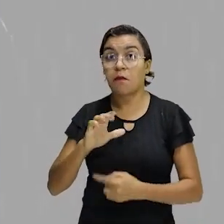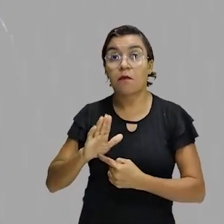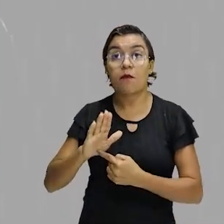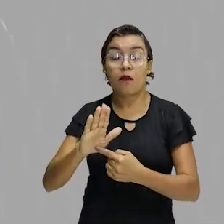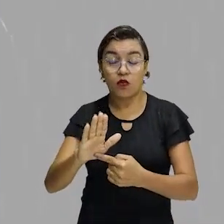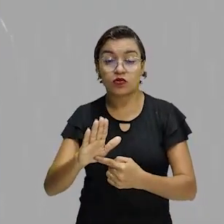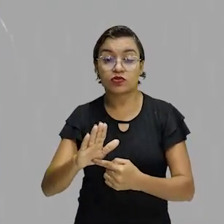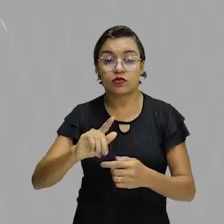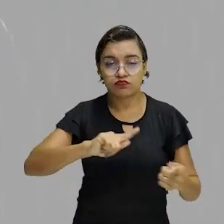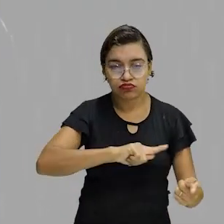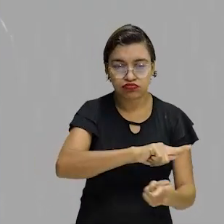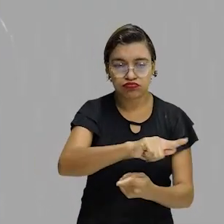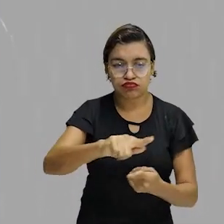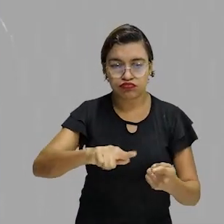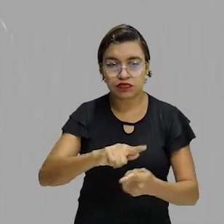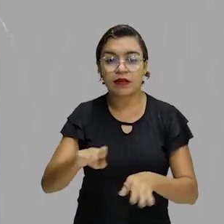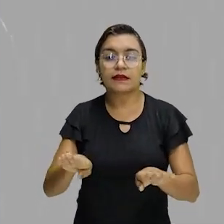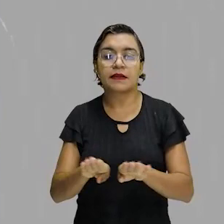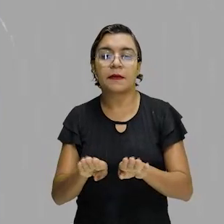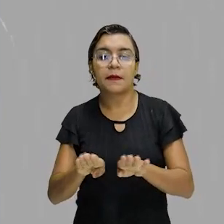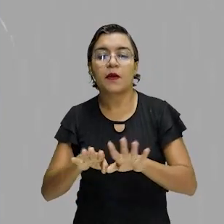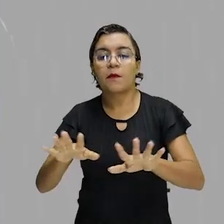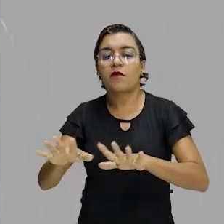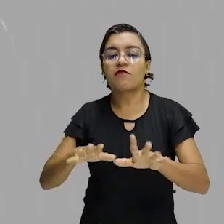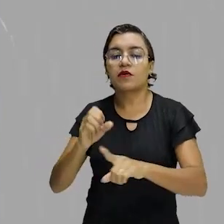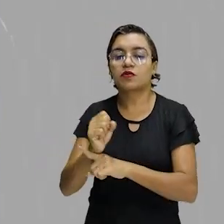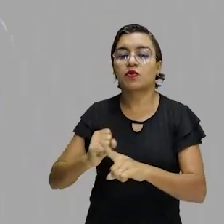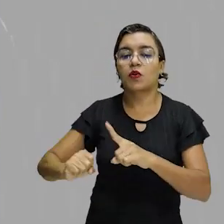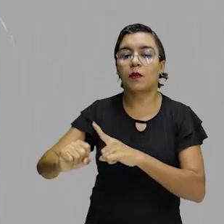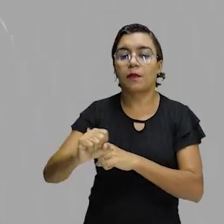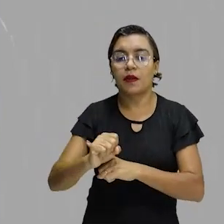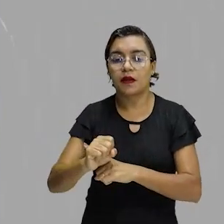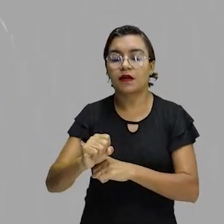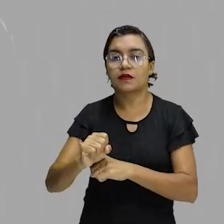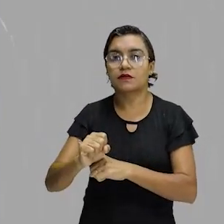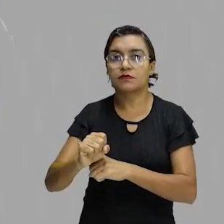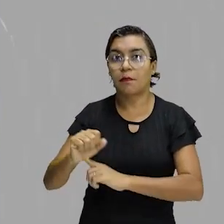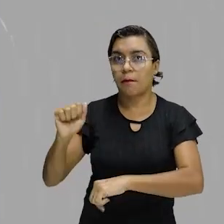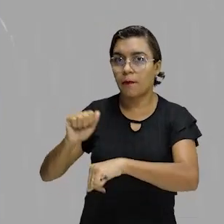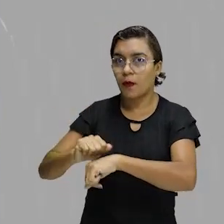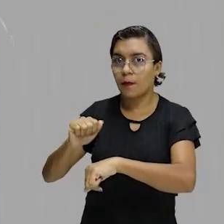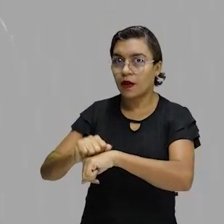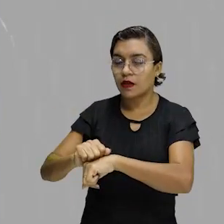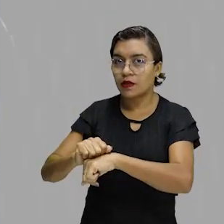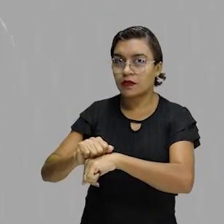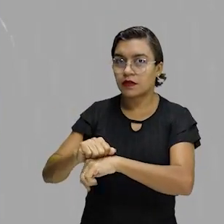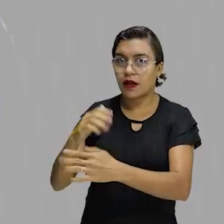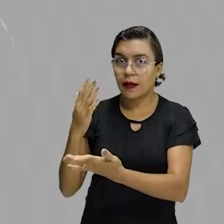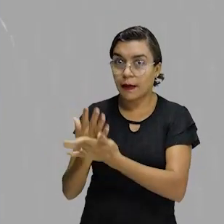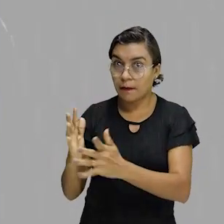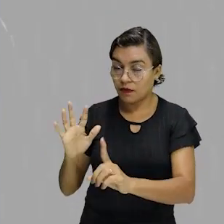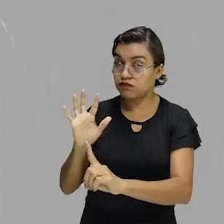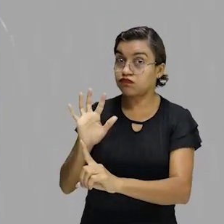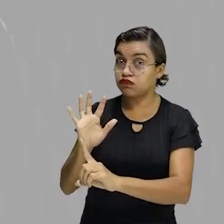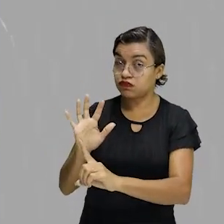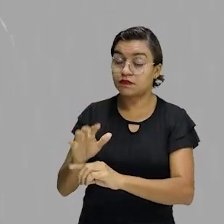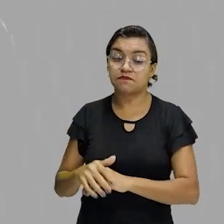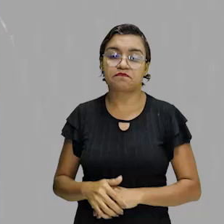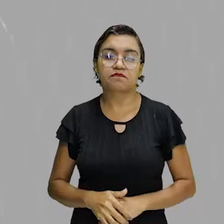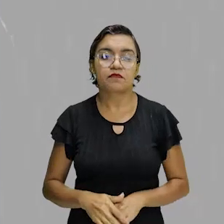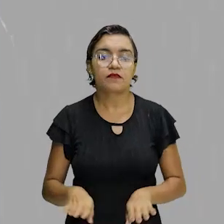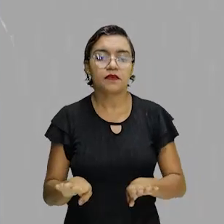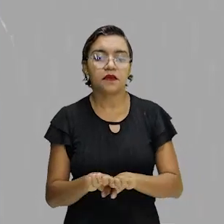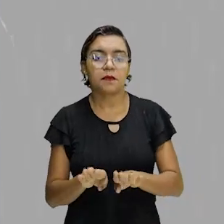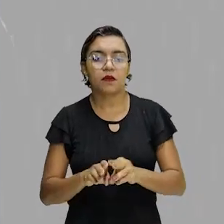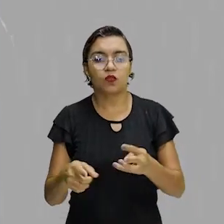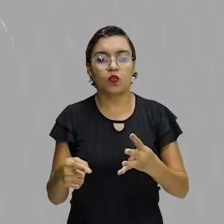alcance global. Depois, os movimentos globais de combate à pobreza. São os dois exemplos relacionados ao primeiro tópico.